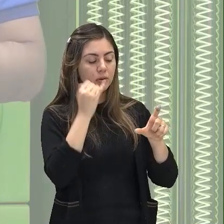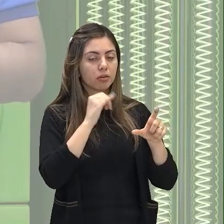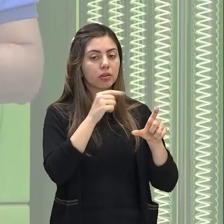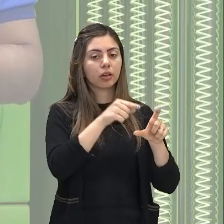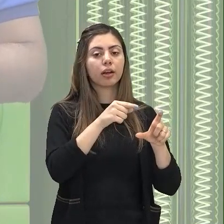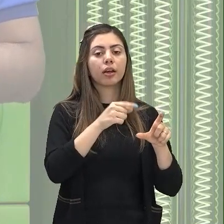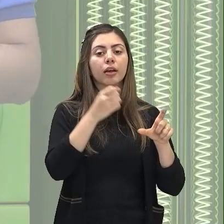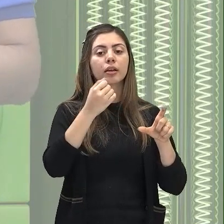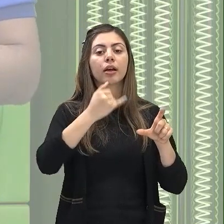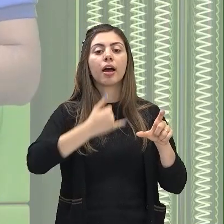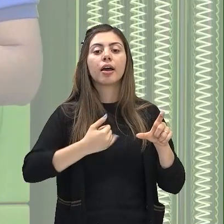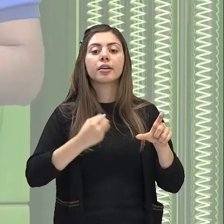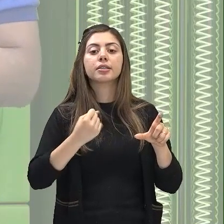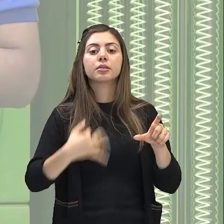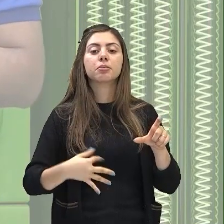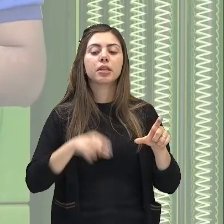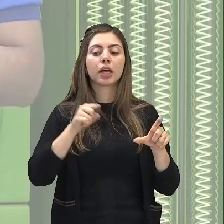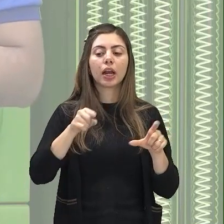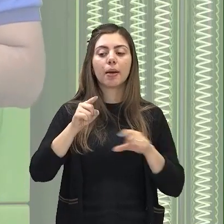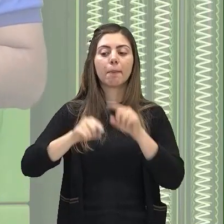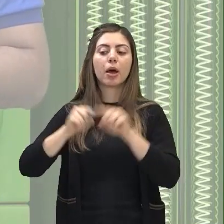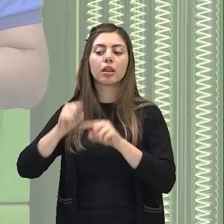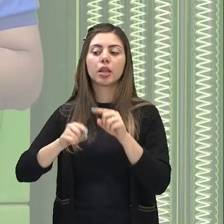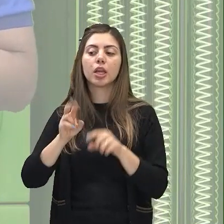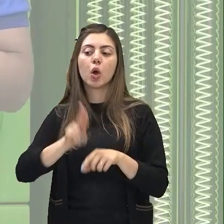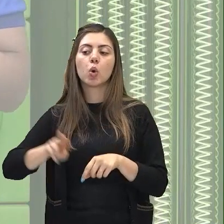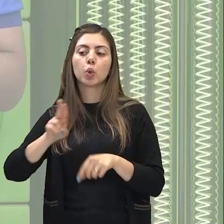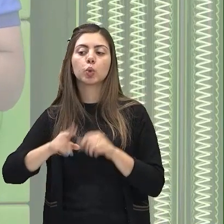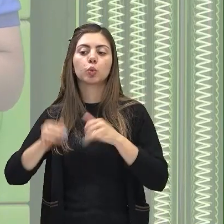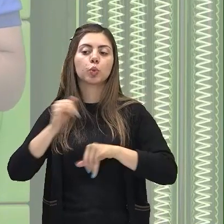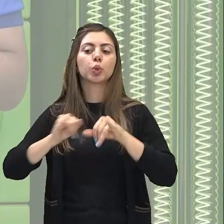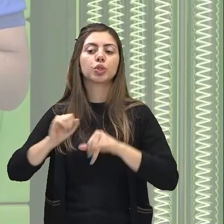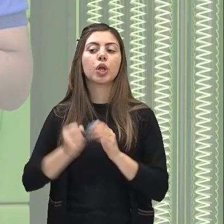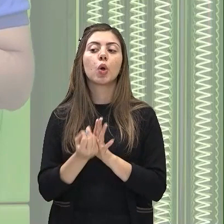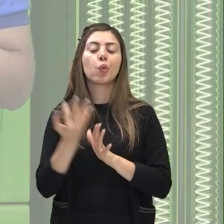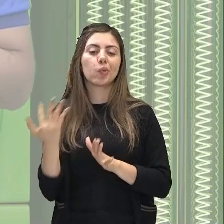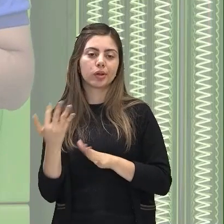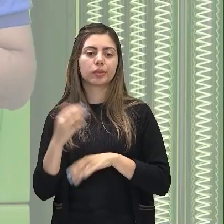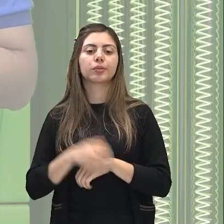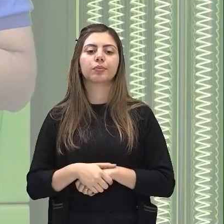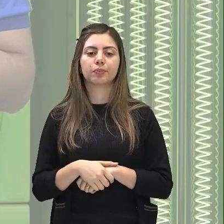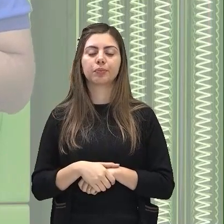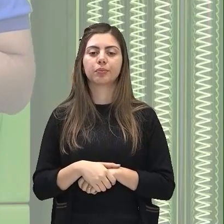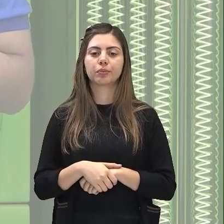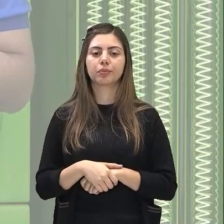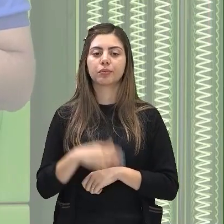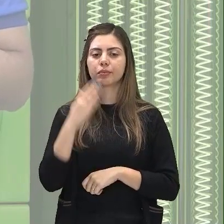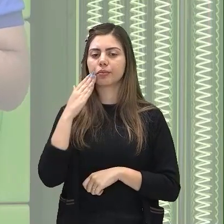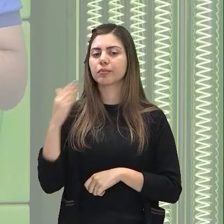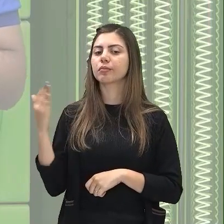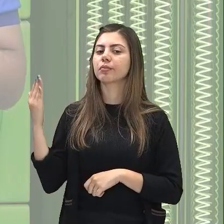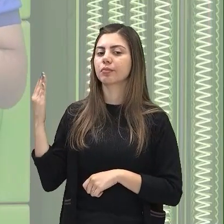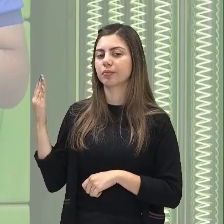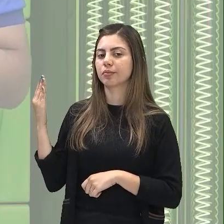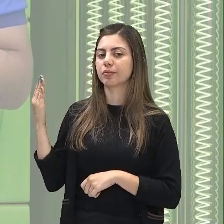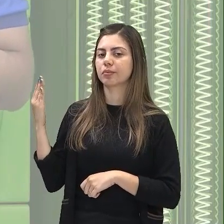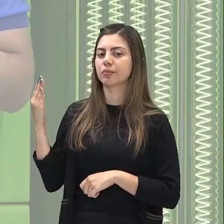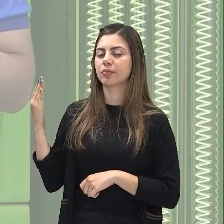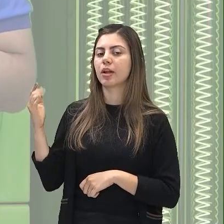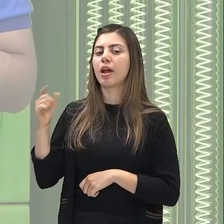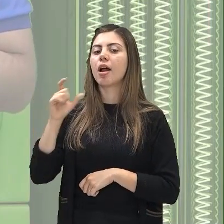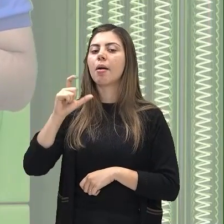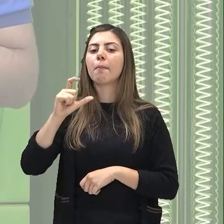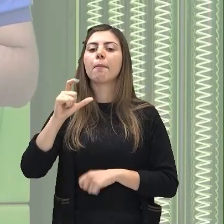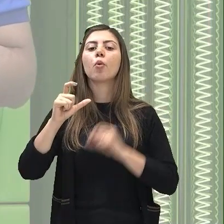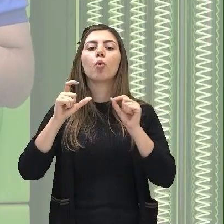quanto aquele equipamento vai consumir. Então, olha aí, aqui nessa parte do selo, a gente observa as especificações do produto, né,